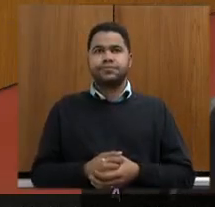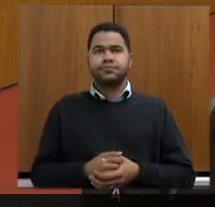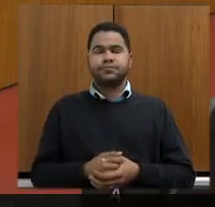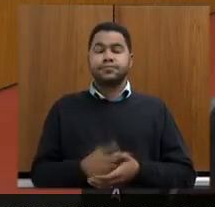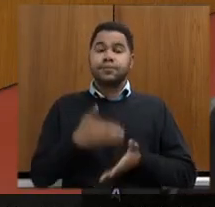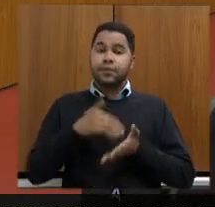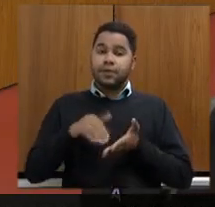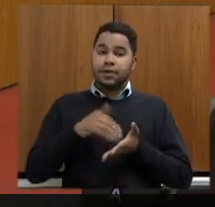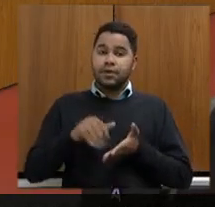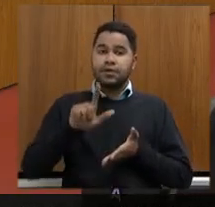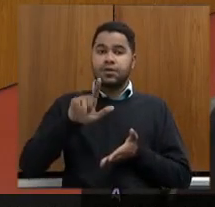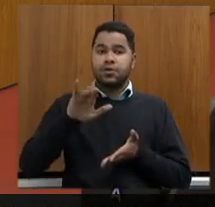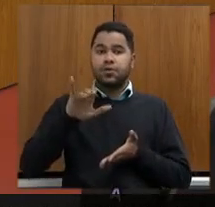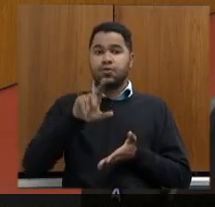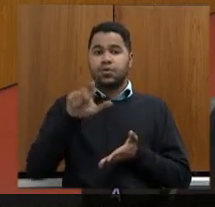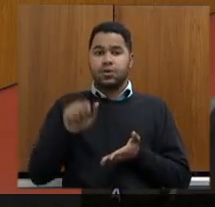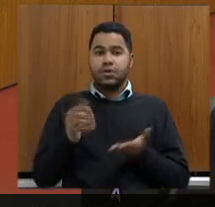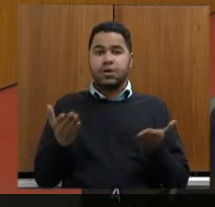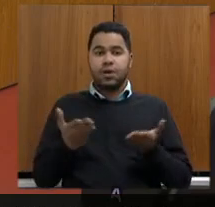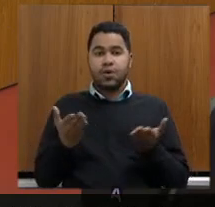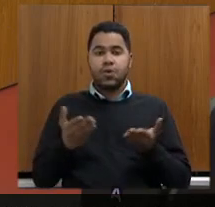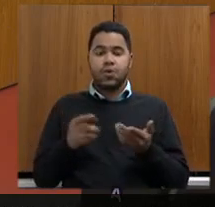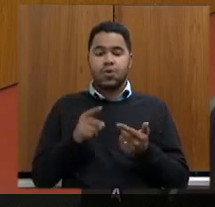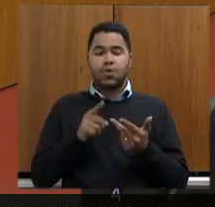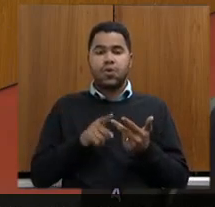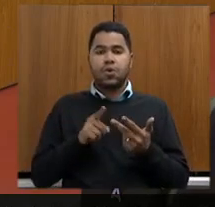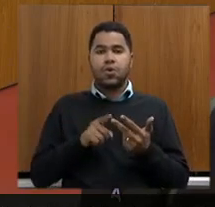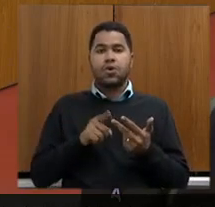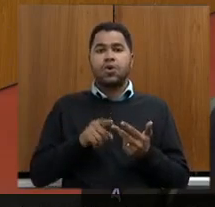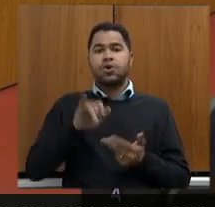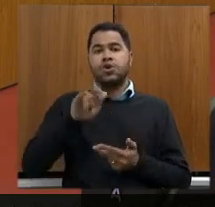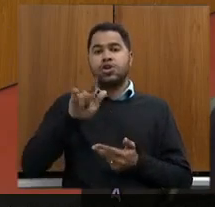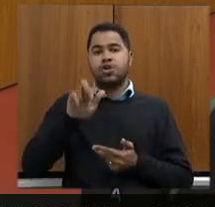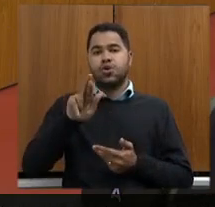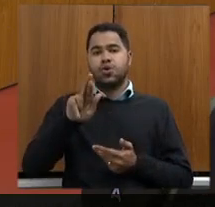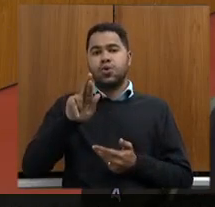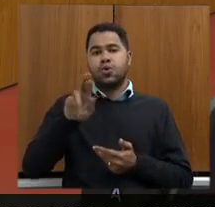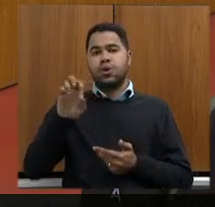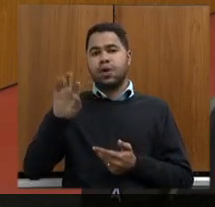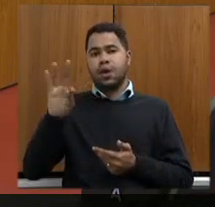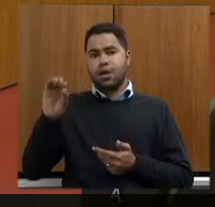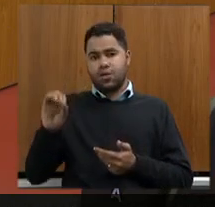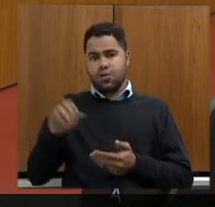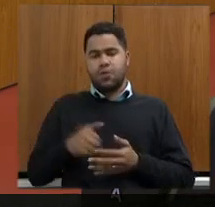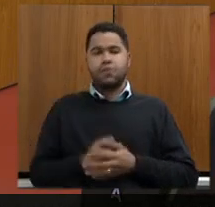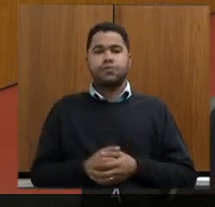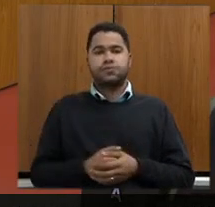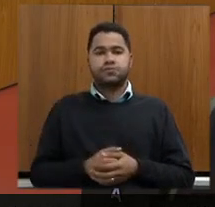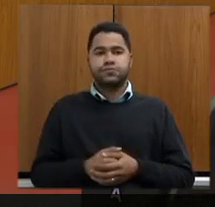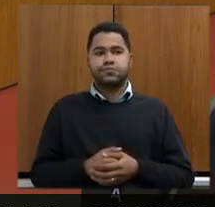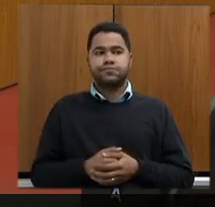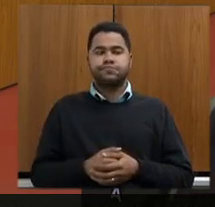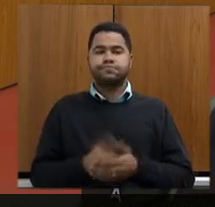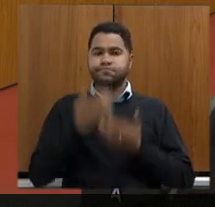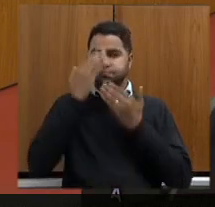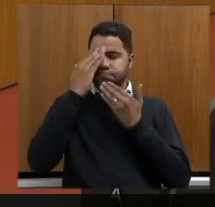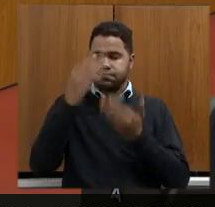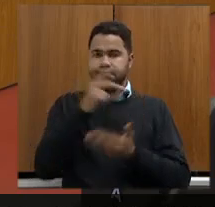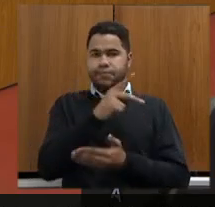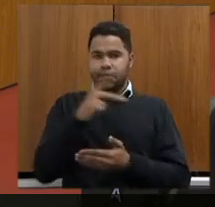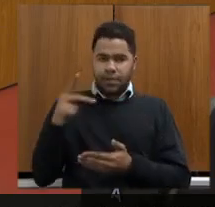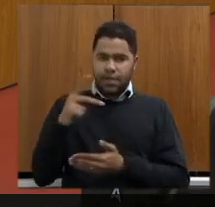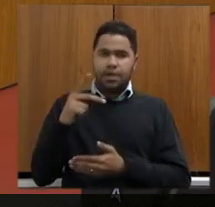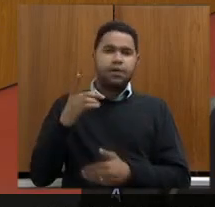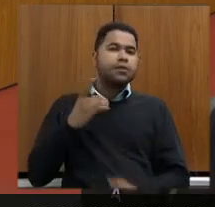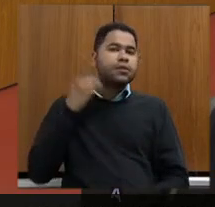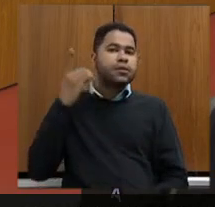senhorita Luiza a palavra o secretário grito Muito obrigado presidente de paz